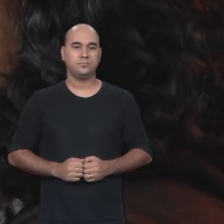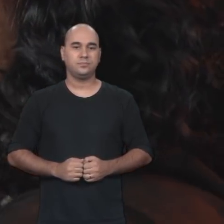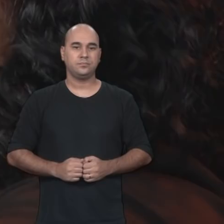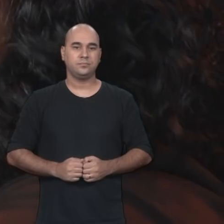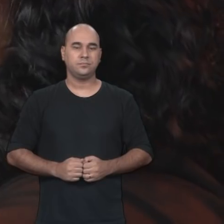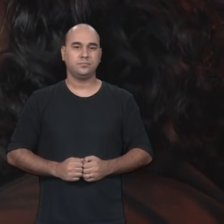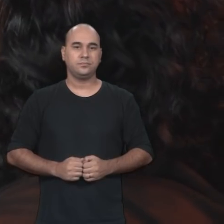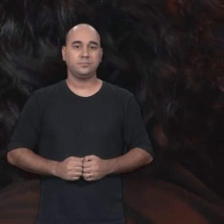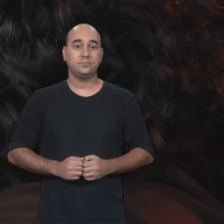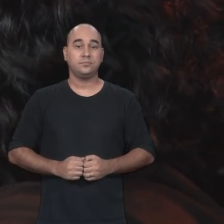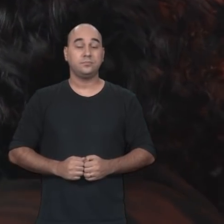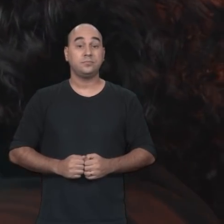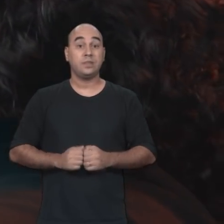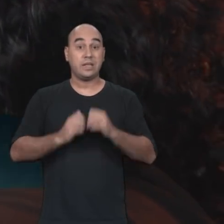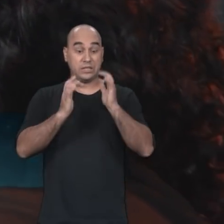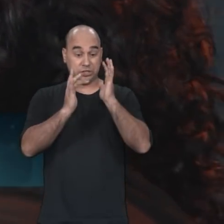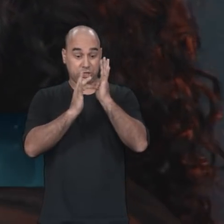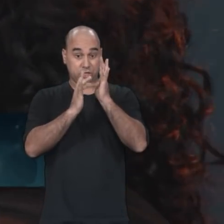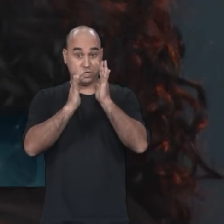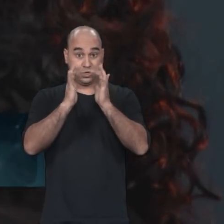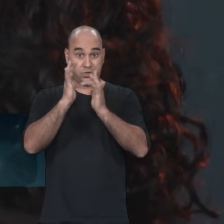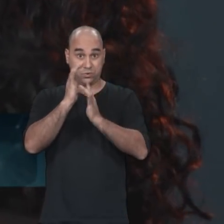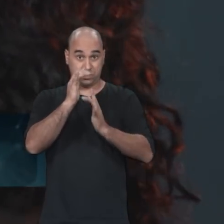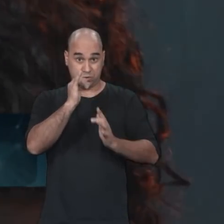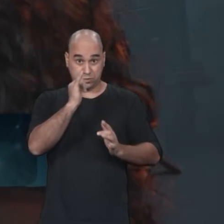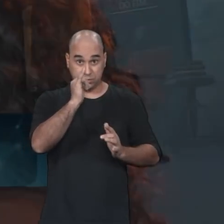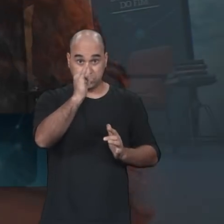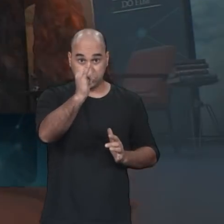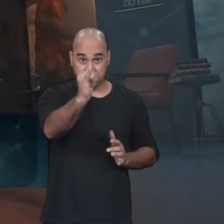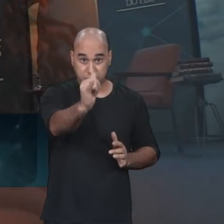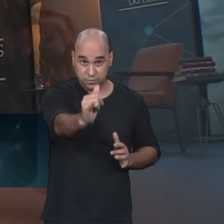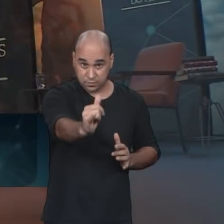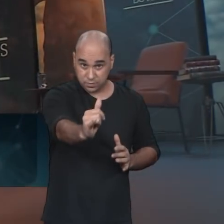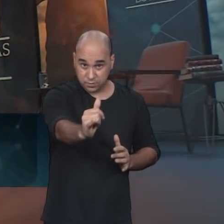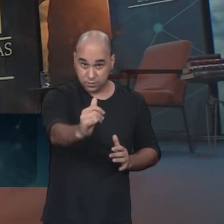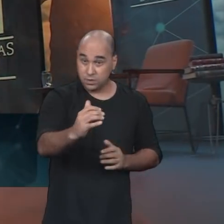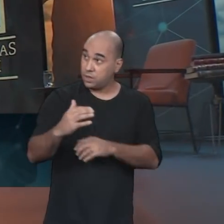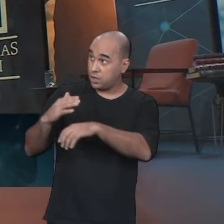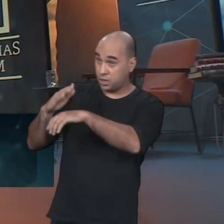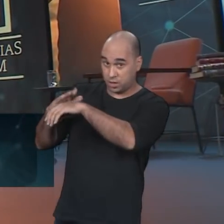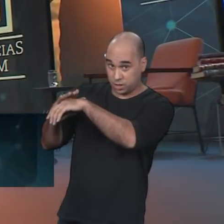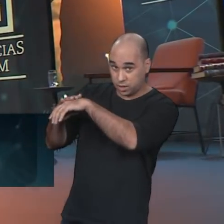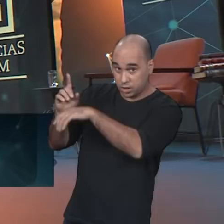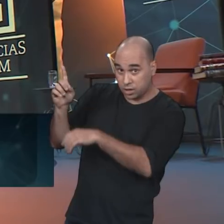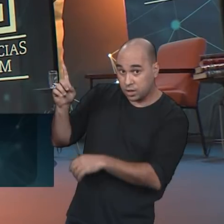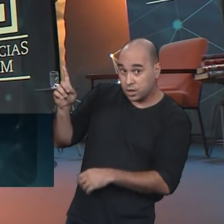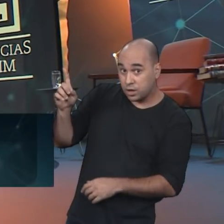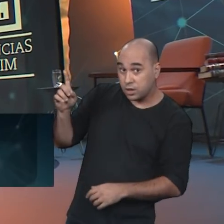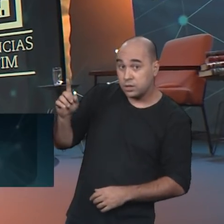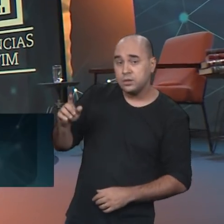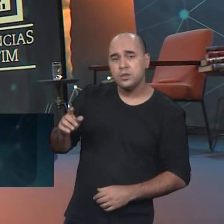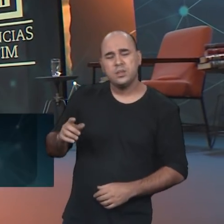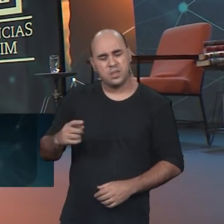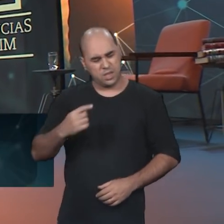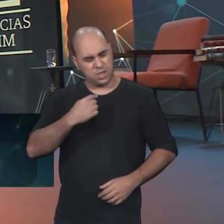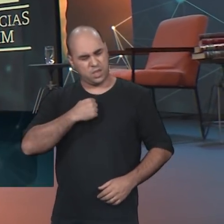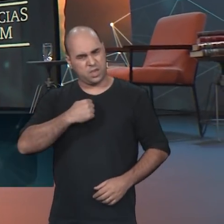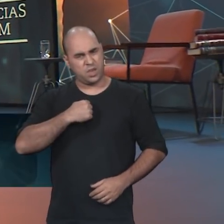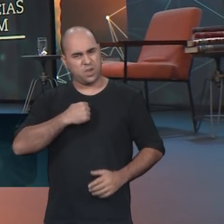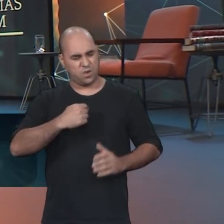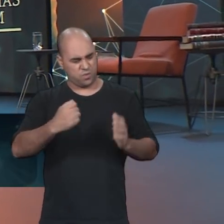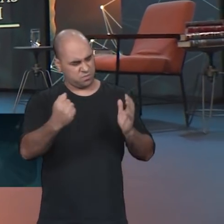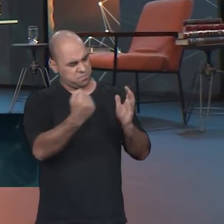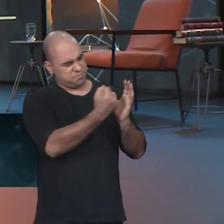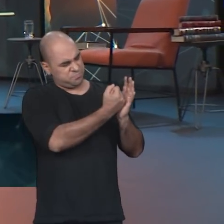É Jesus que fala assim, lá mas eu te